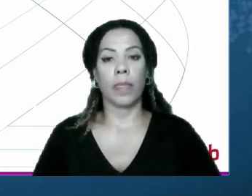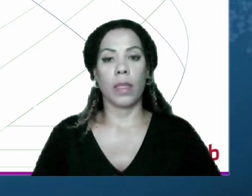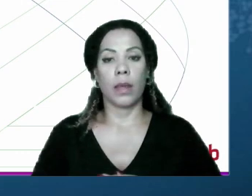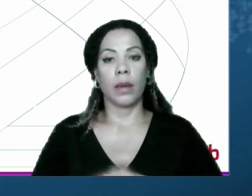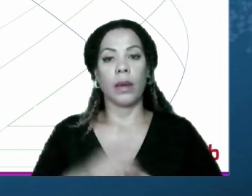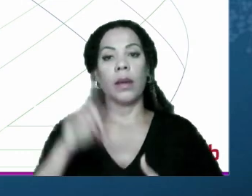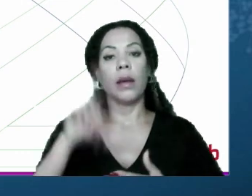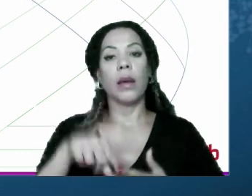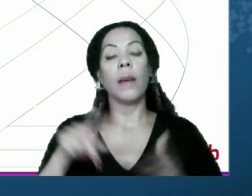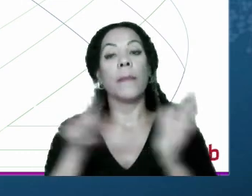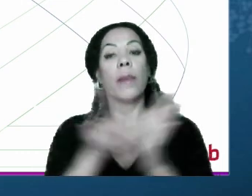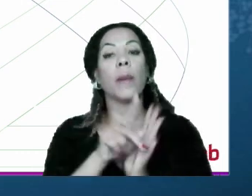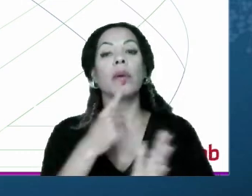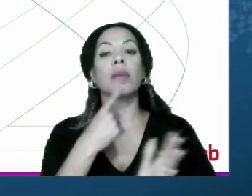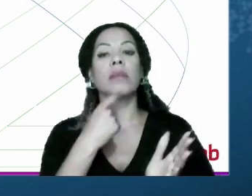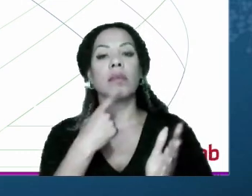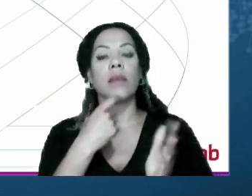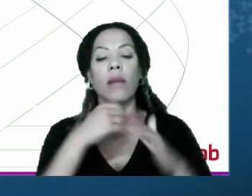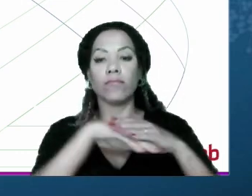de sangue,